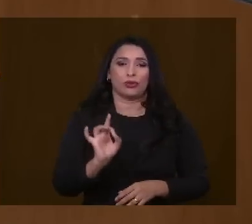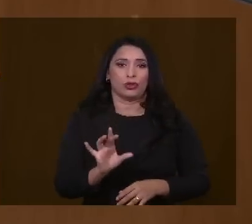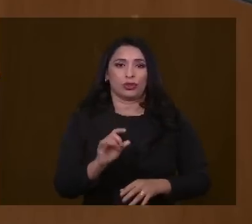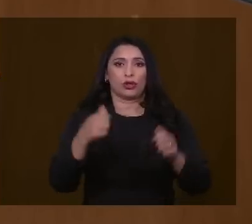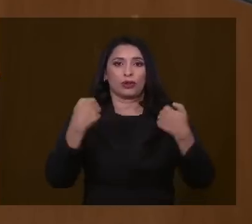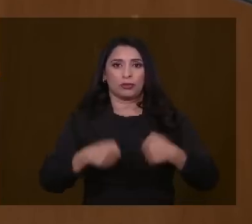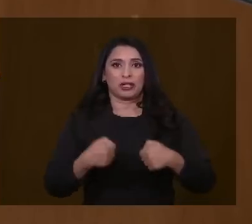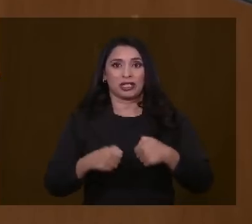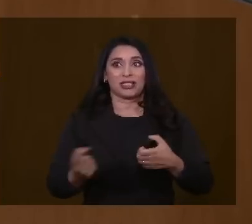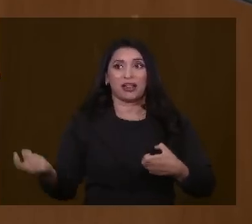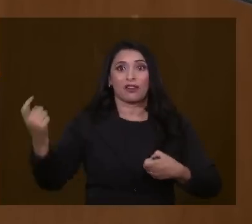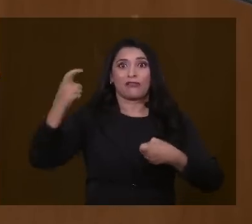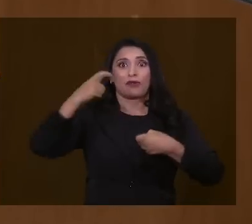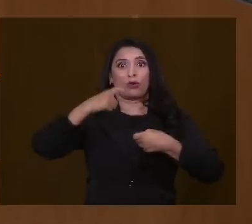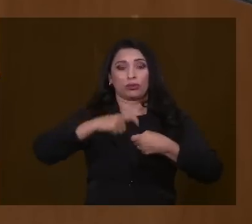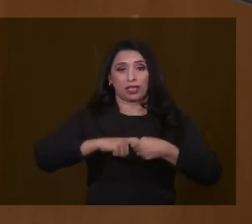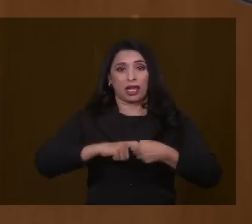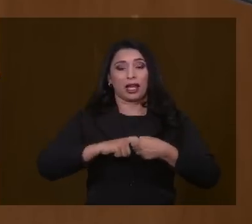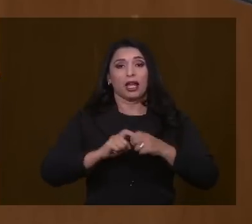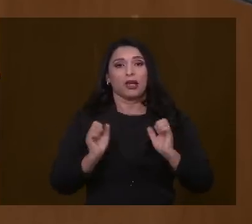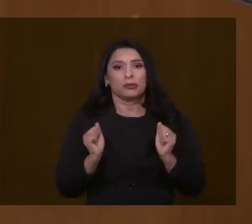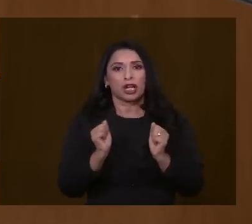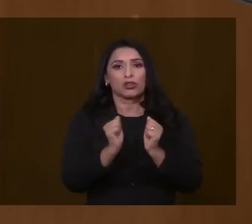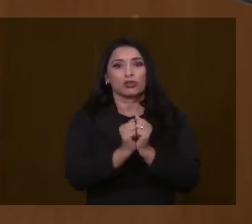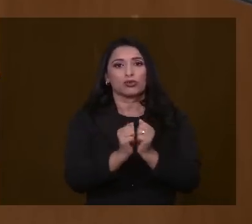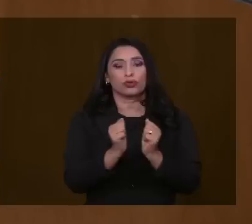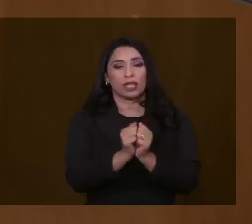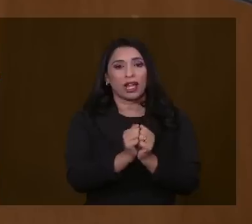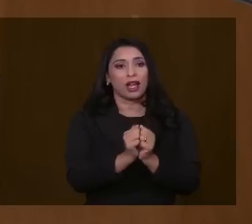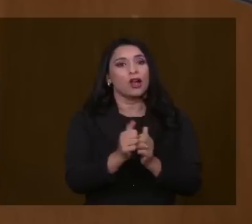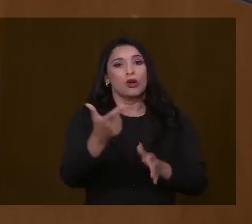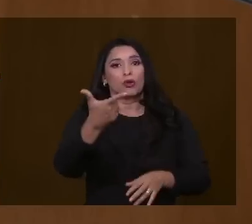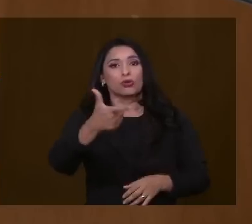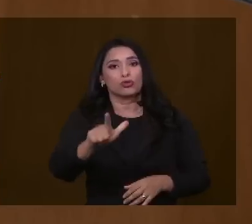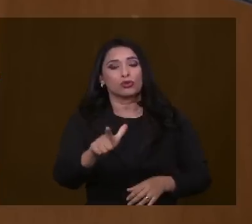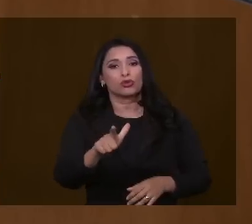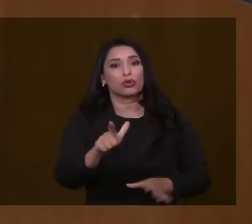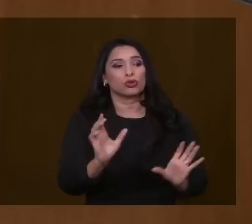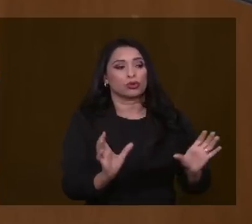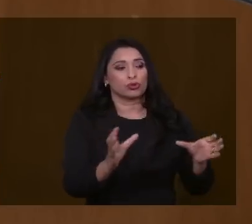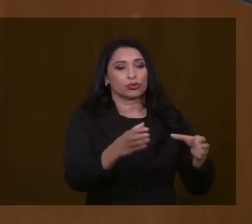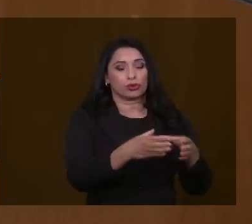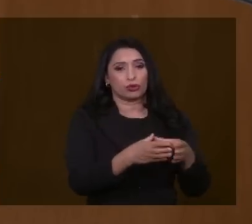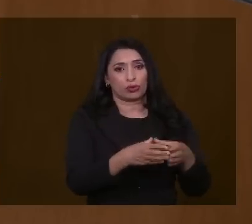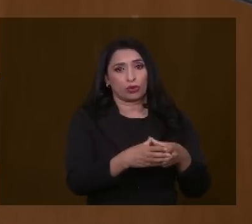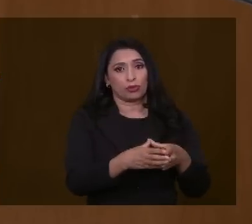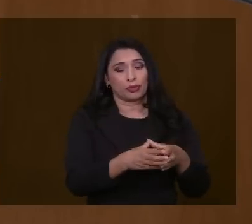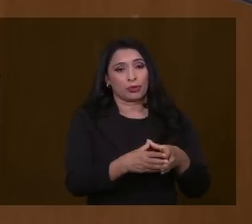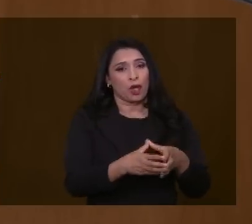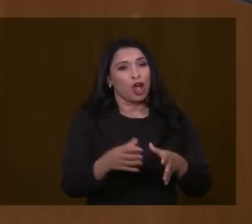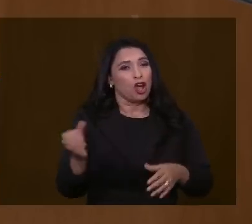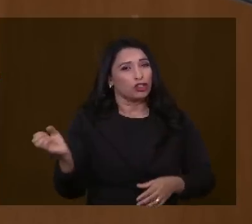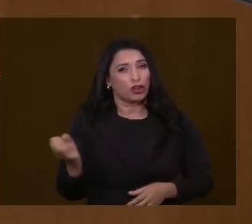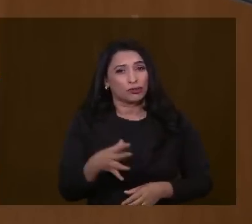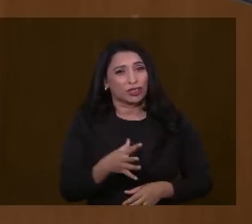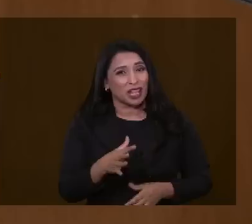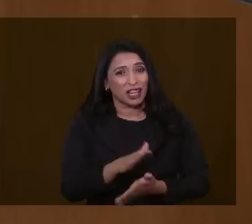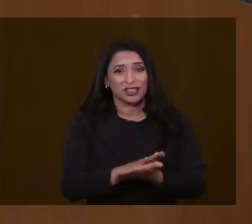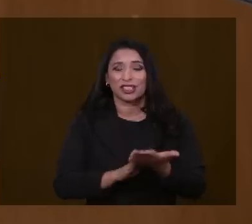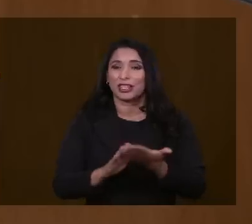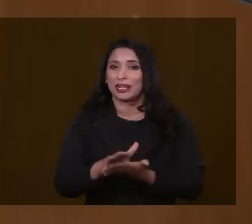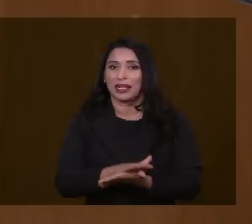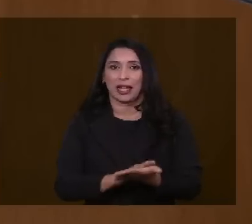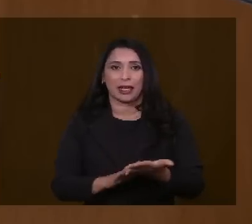onde veio para formar com os homens de Napoleão. Nada de novo sob o sol, explica Zweig.